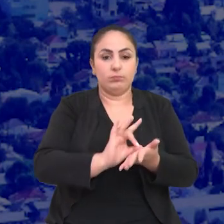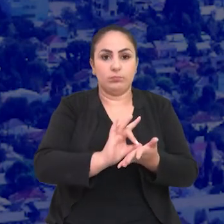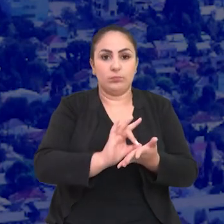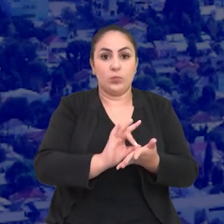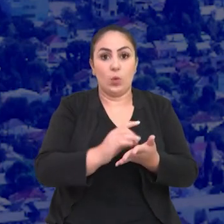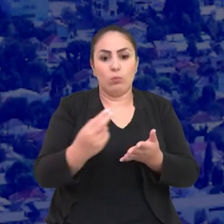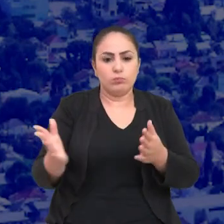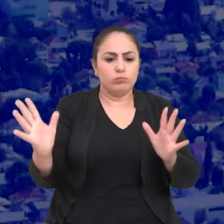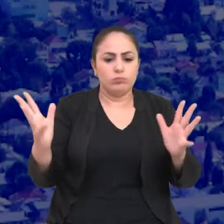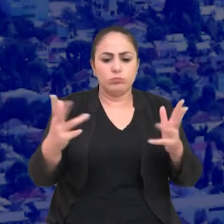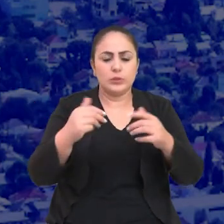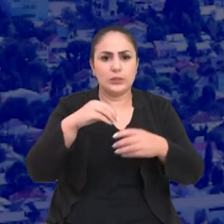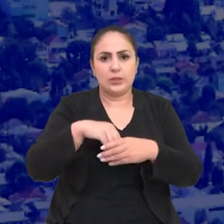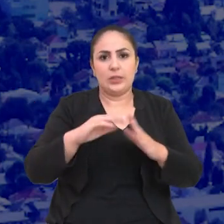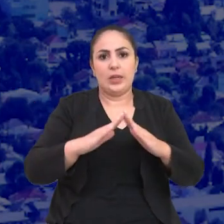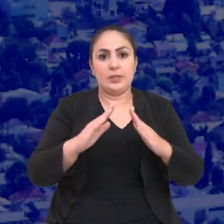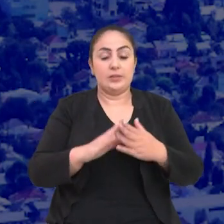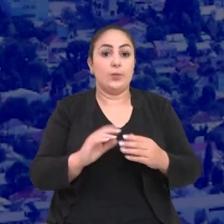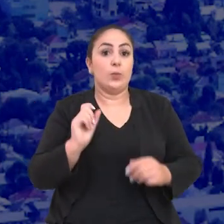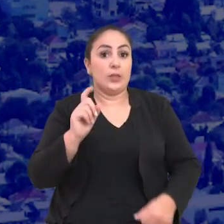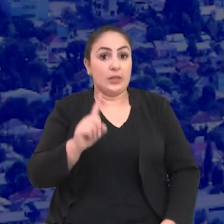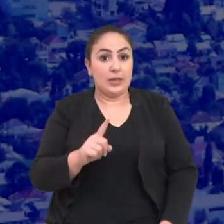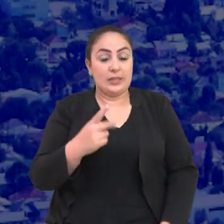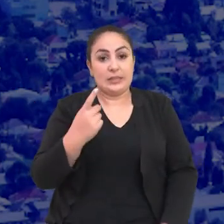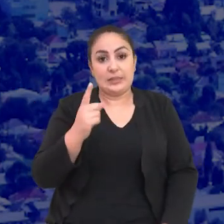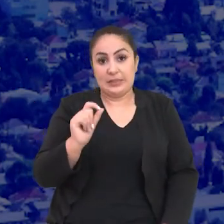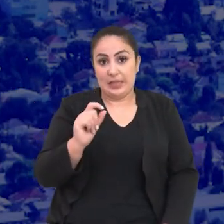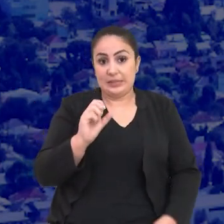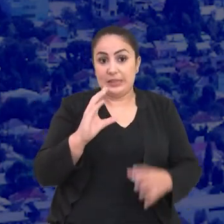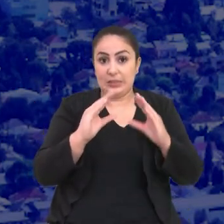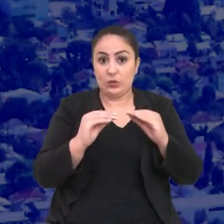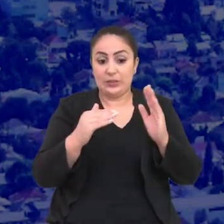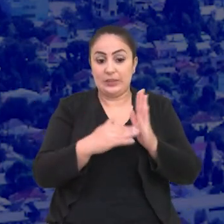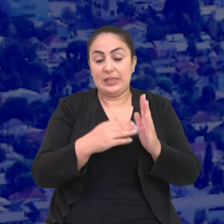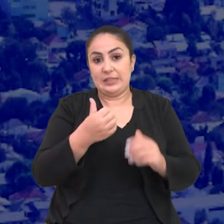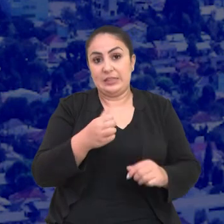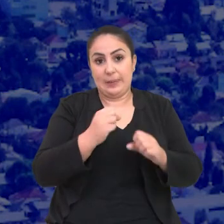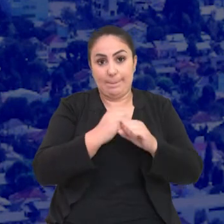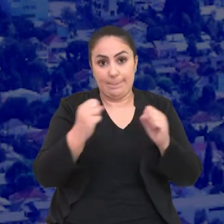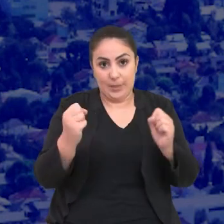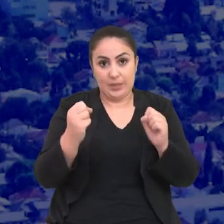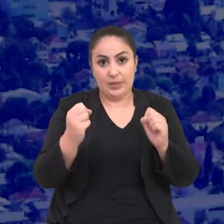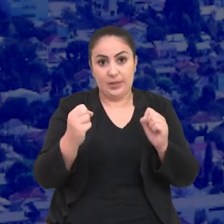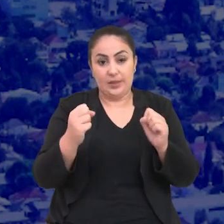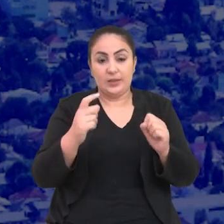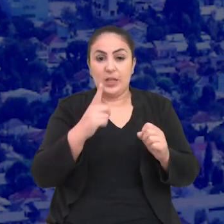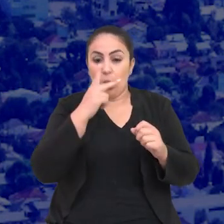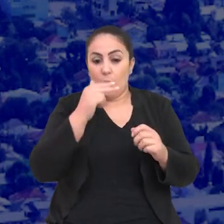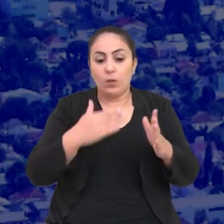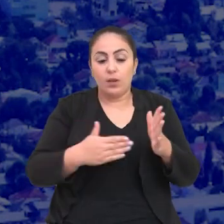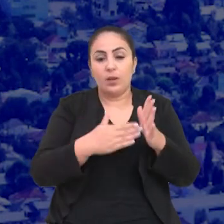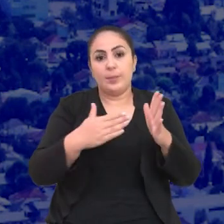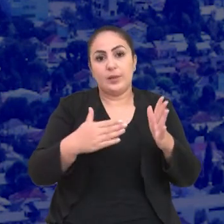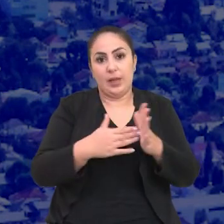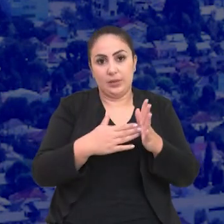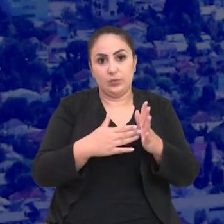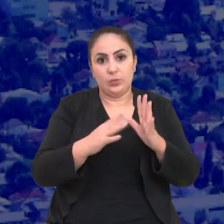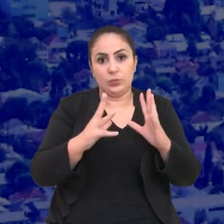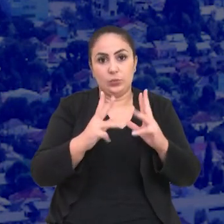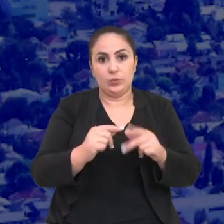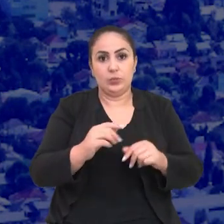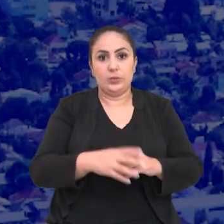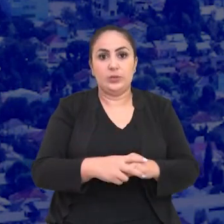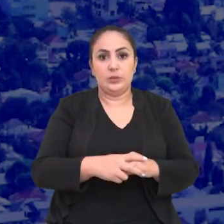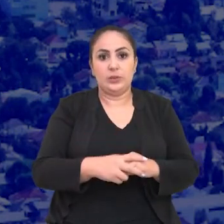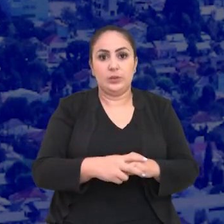quando entrou em vigor o toque de recolhida. Ou seja, das 10 da noite até as 6 da manhã, fica limitada